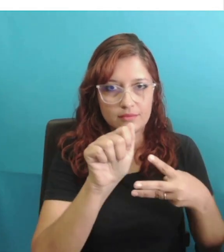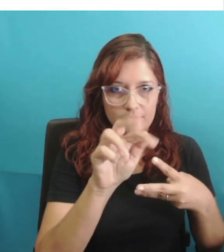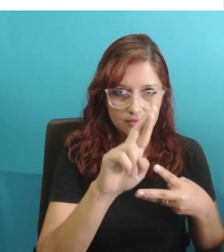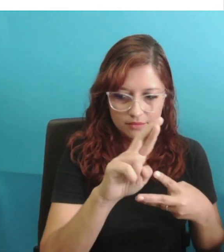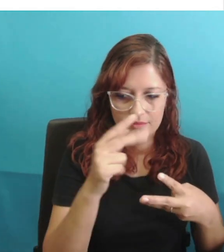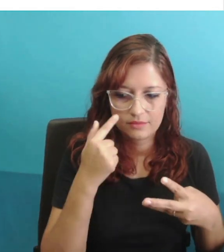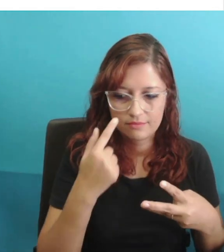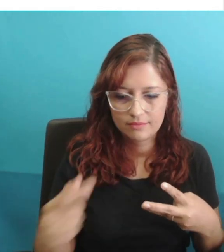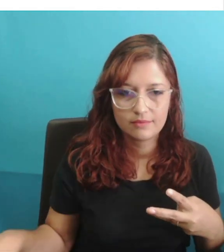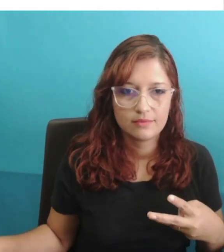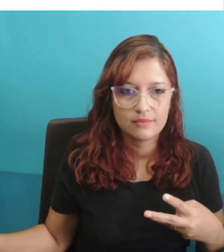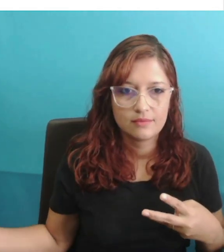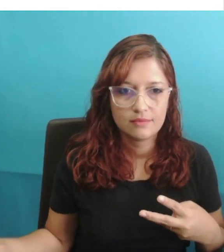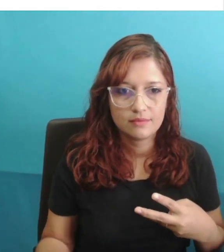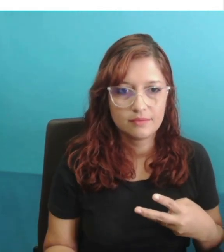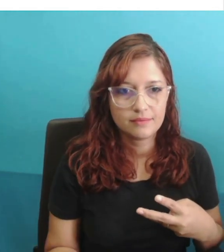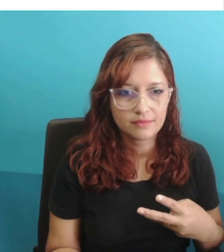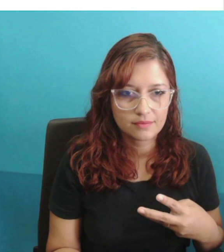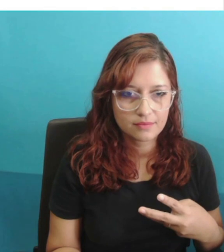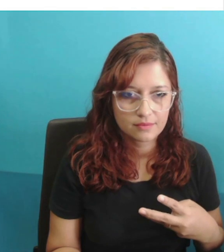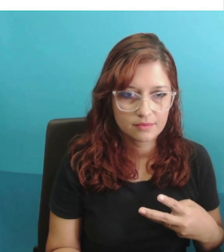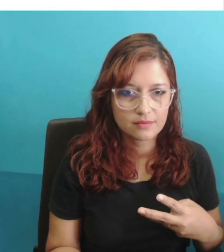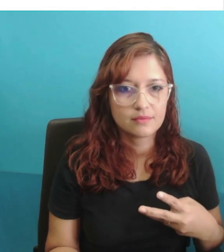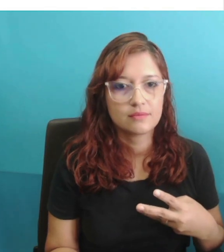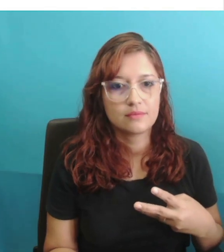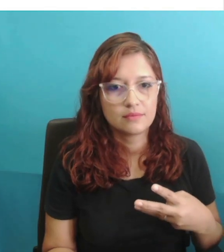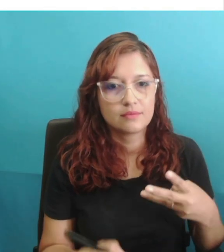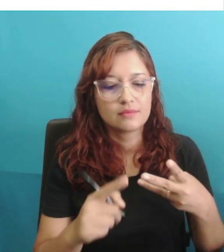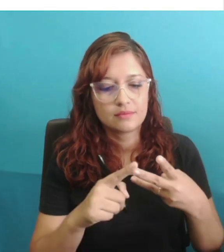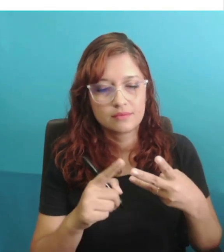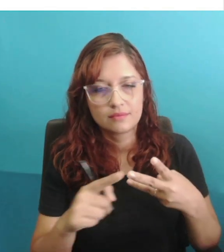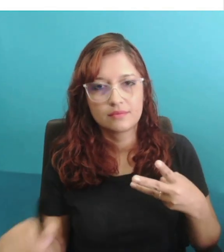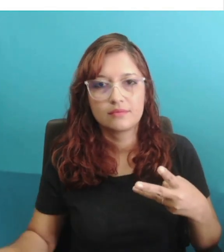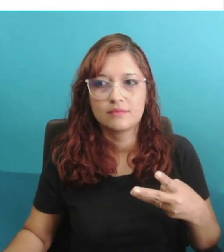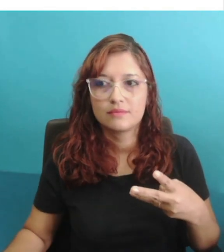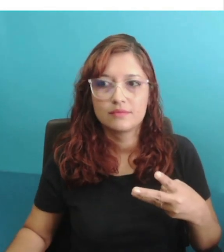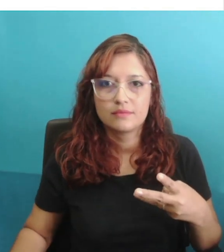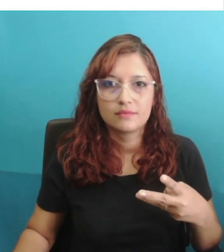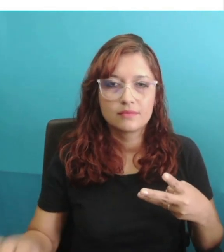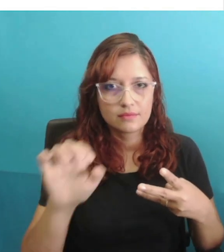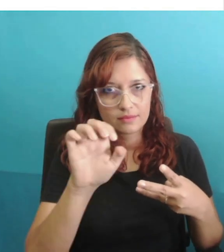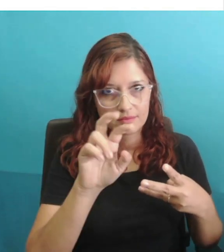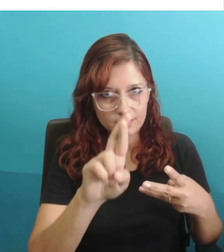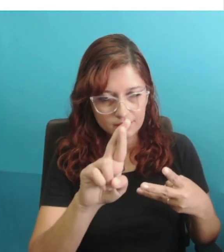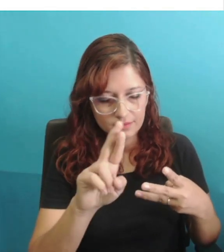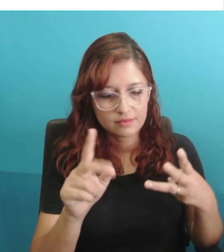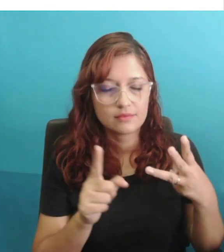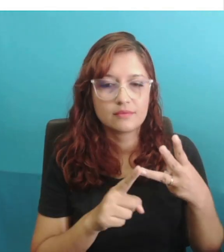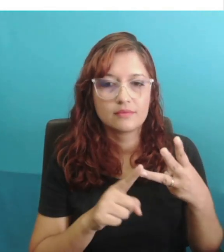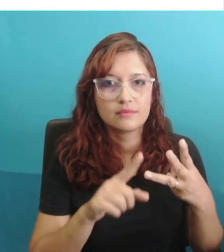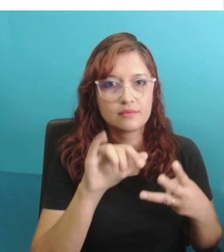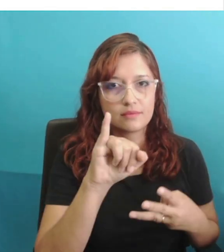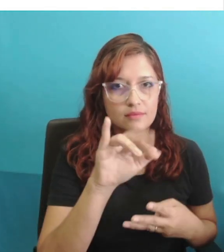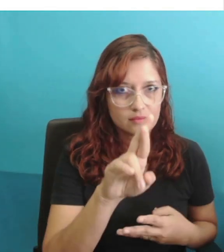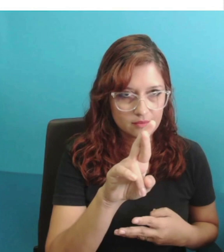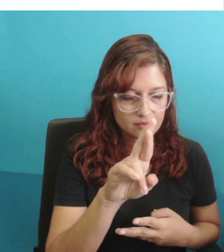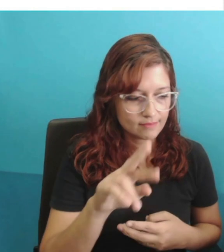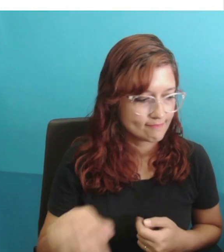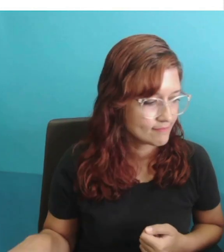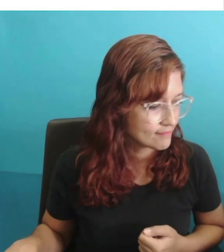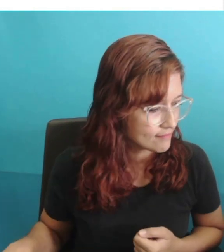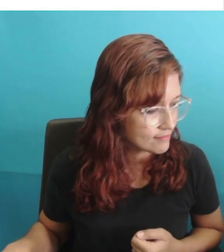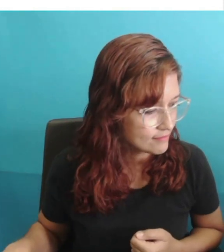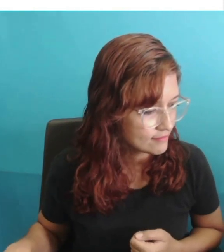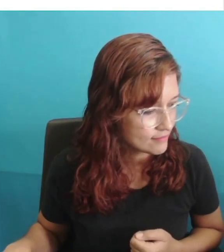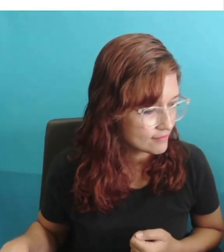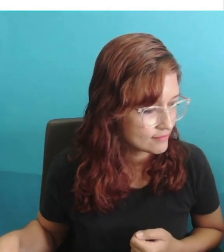A primeira conjugação é a terminação com AR, a segunda é R e a